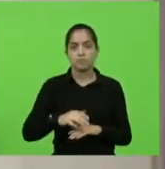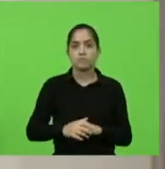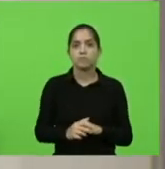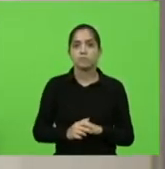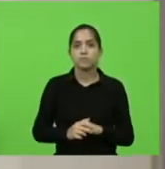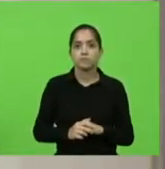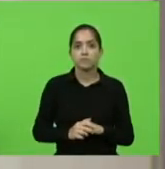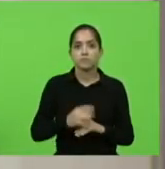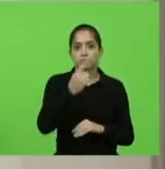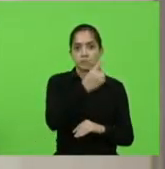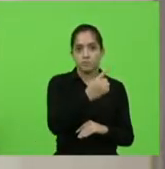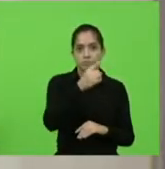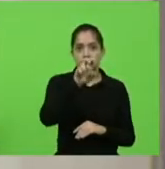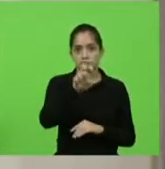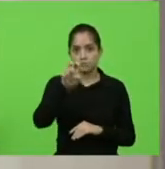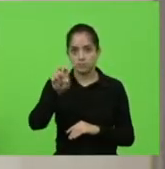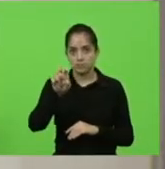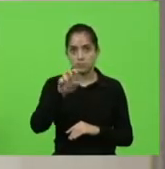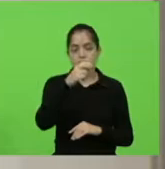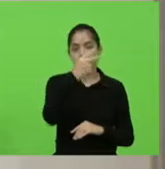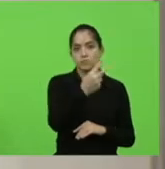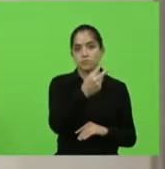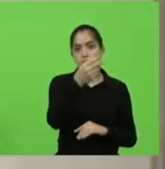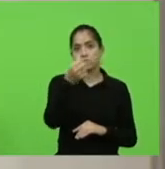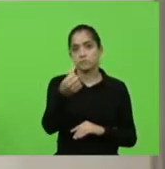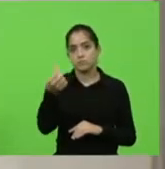392/2019, 155 e